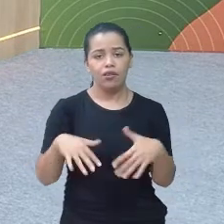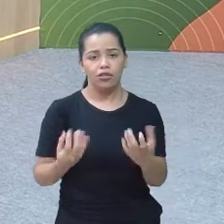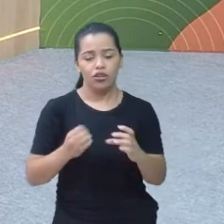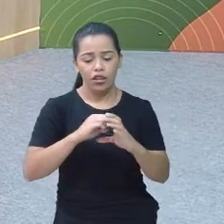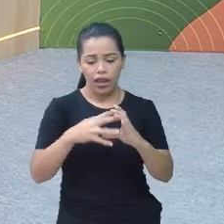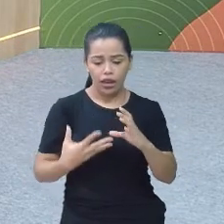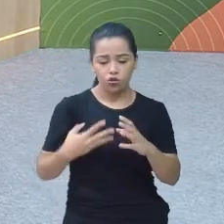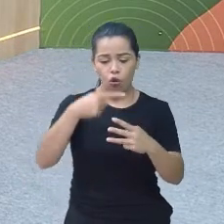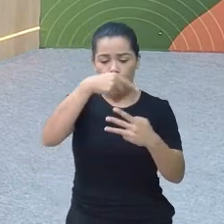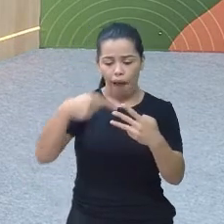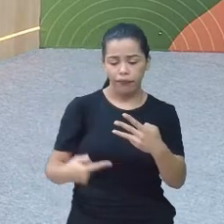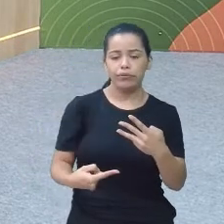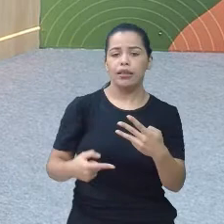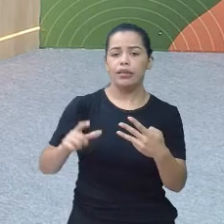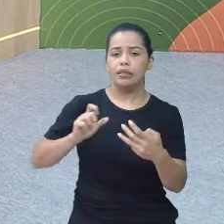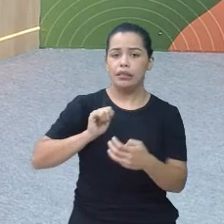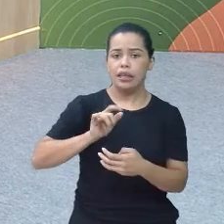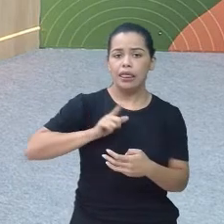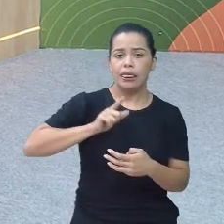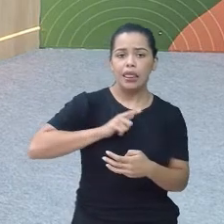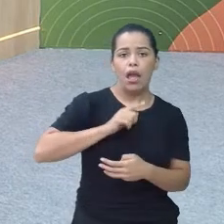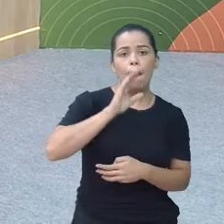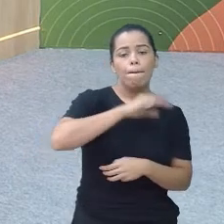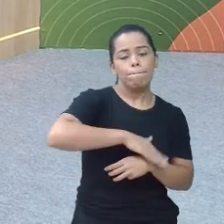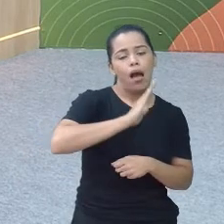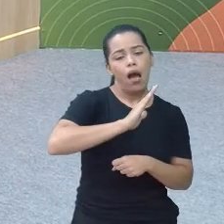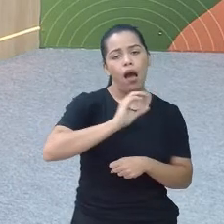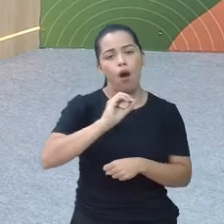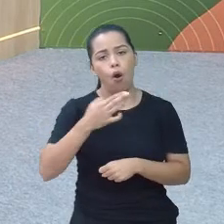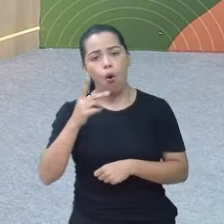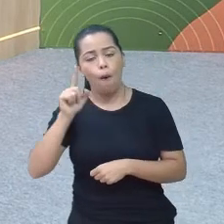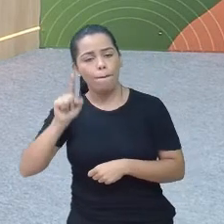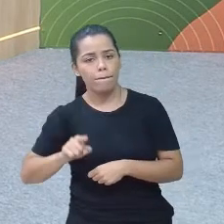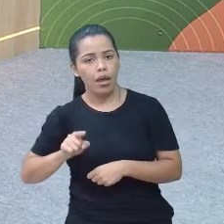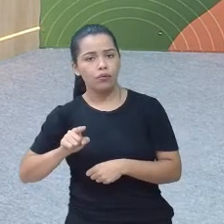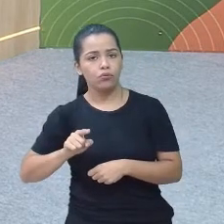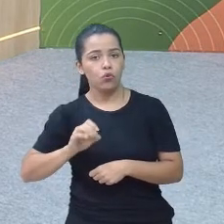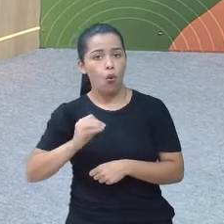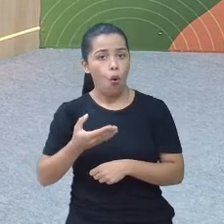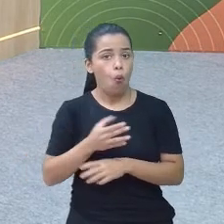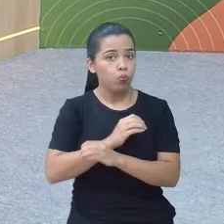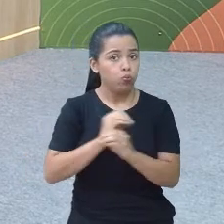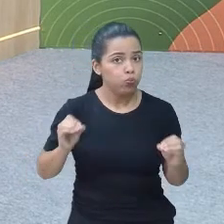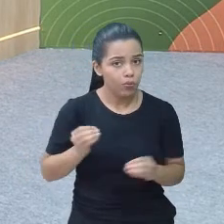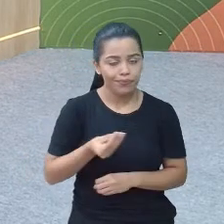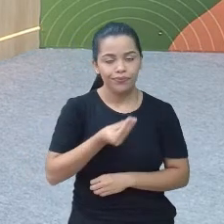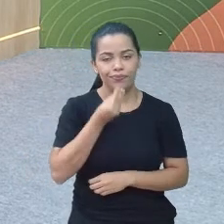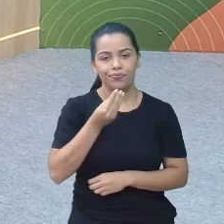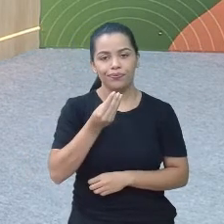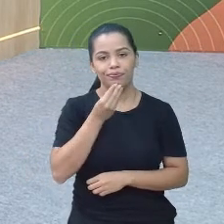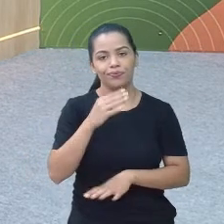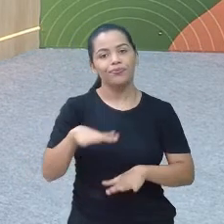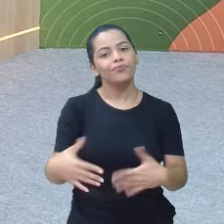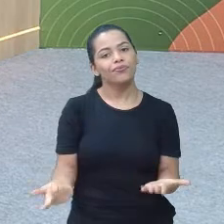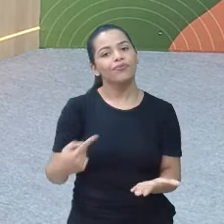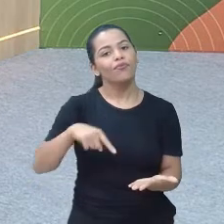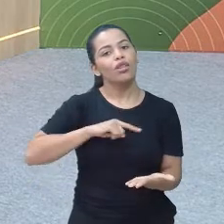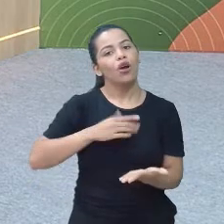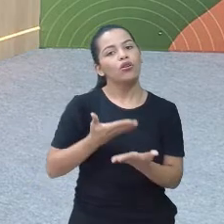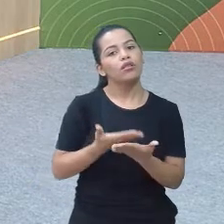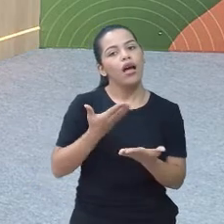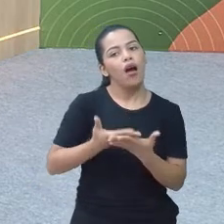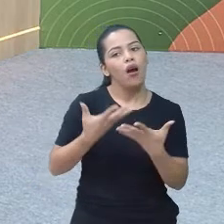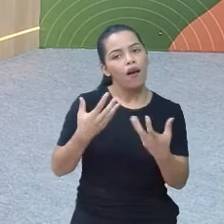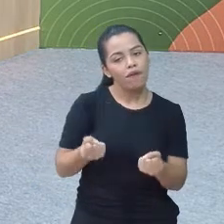três situações, de ter mais chance, menos chance ou nenhuma chance, tá certo? Então, na aula de hoje, a gente vai tentar